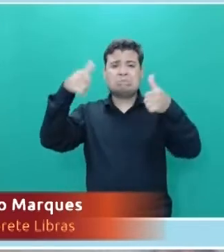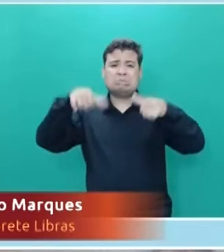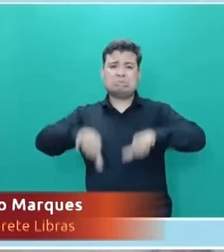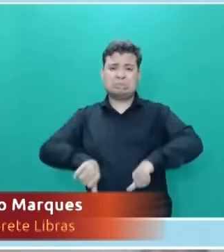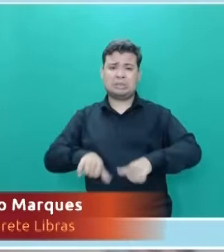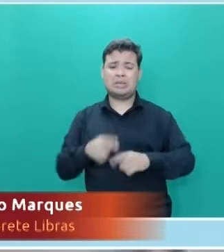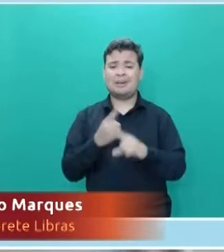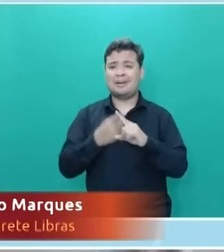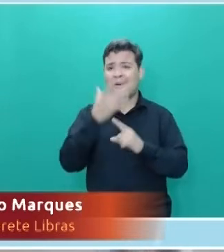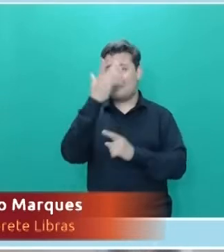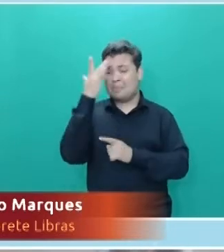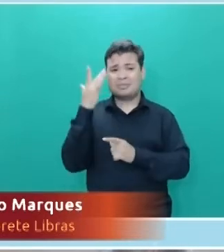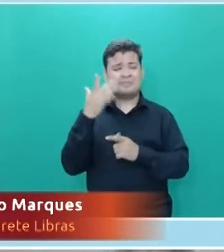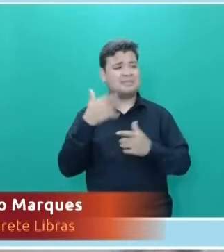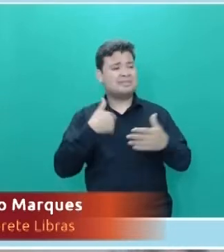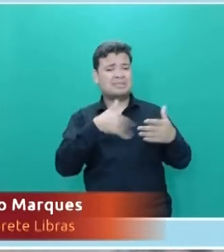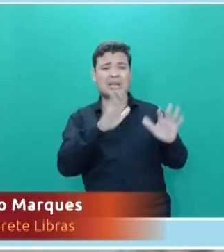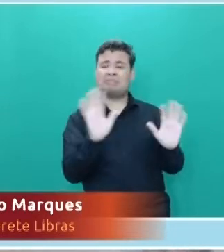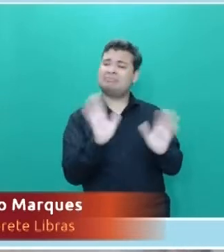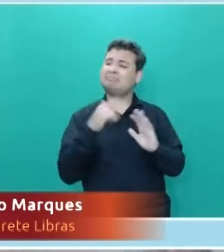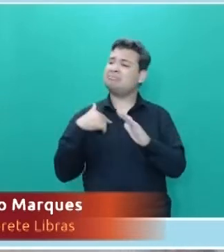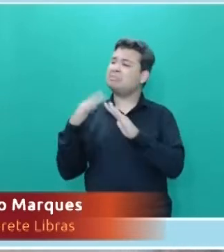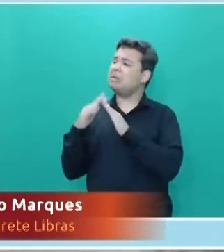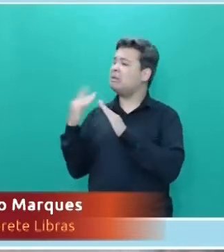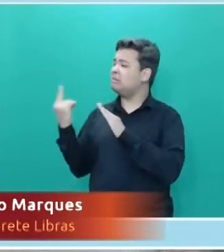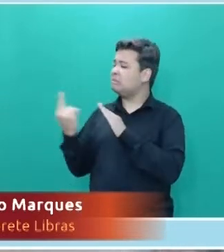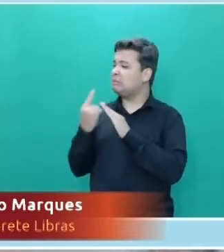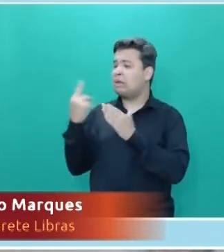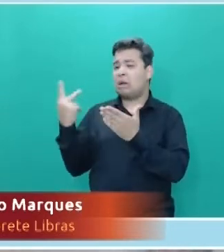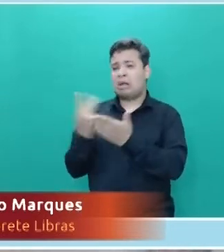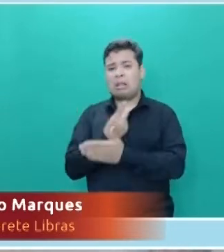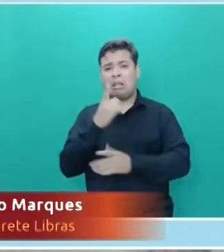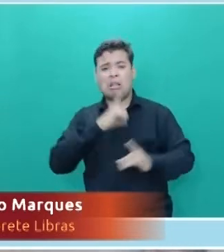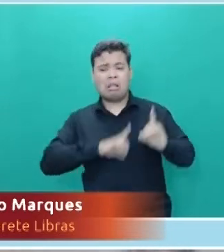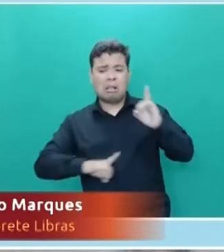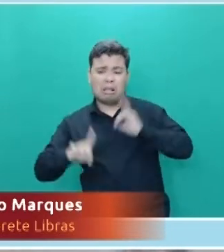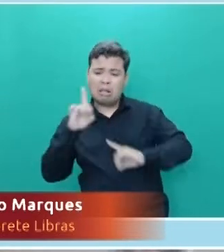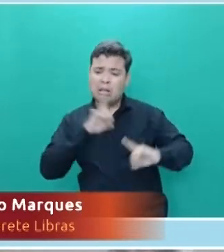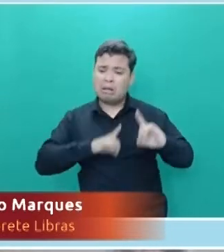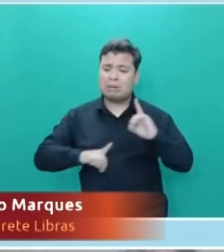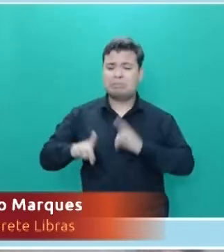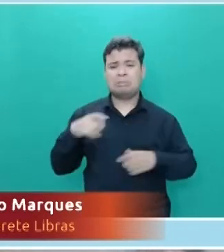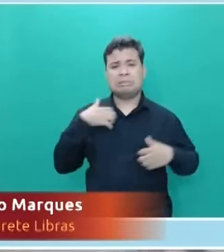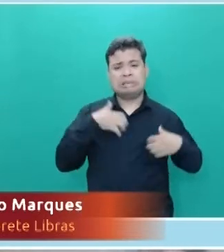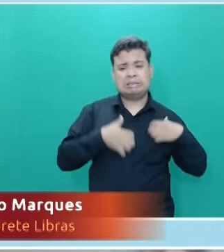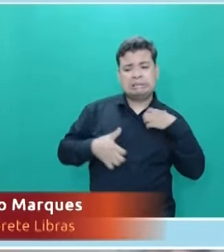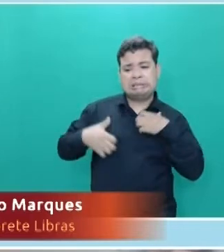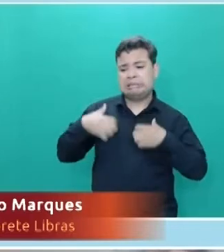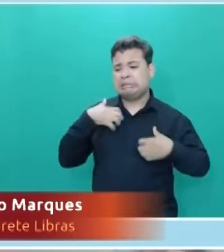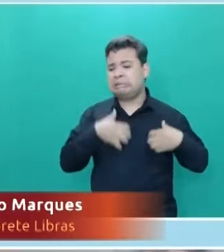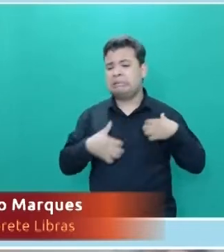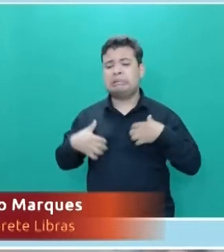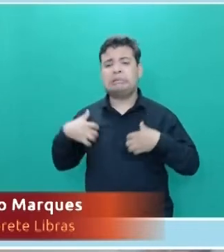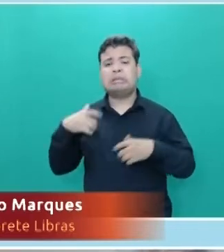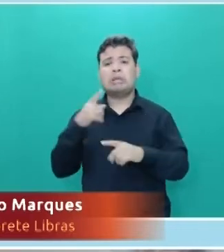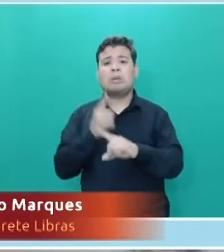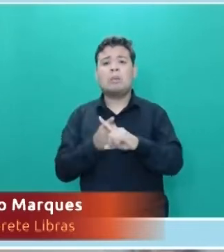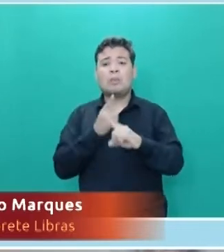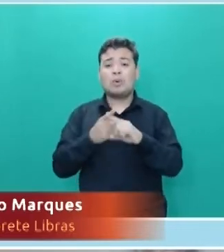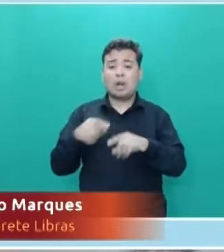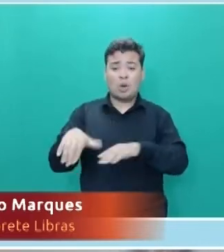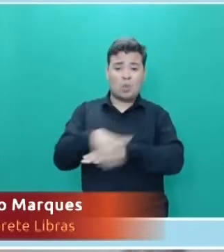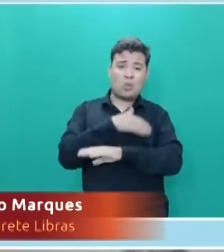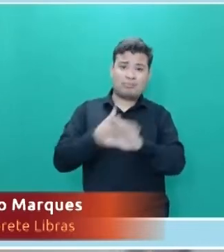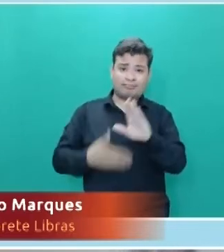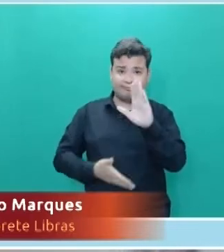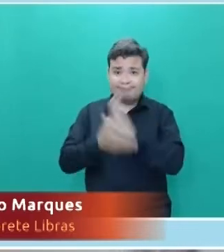de casa, desenvolvem problemas de depressão, de ansiedade, porque elas acabam tendo medo de ir à rua, porque